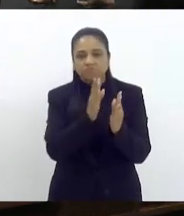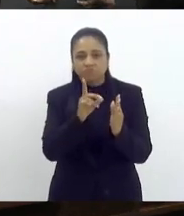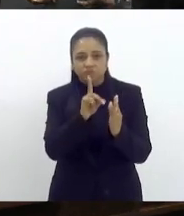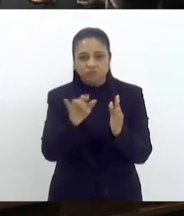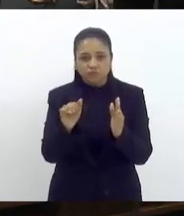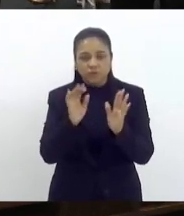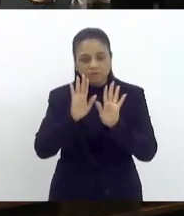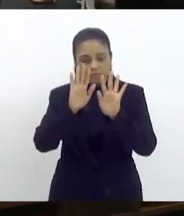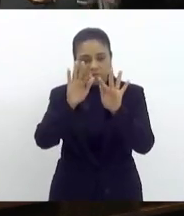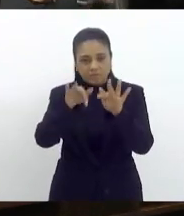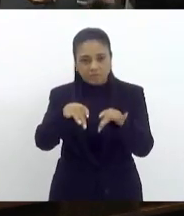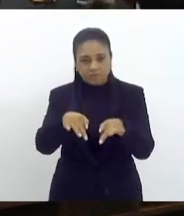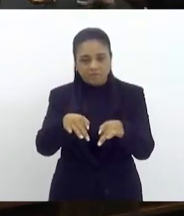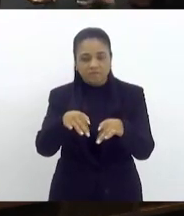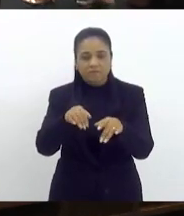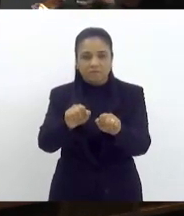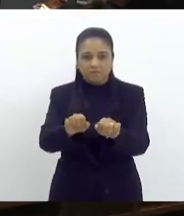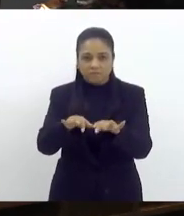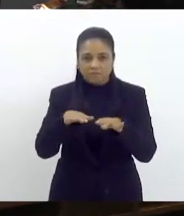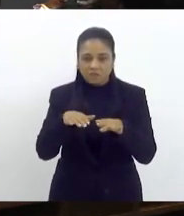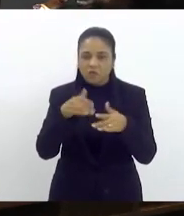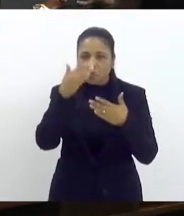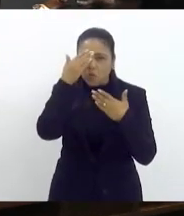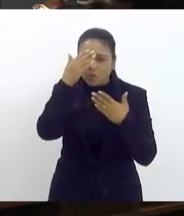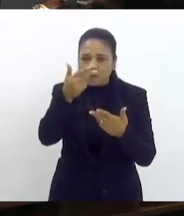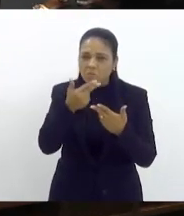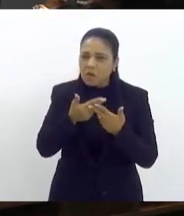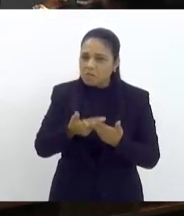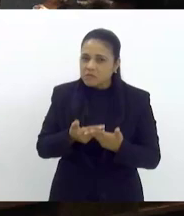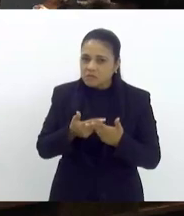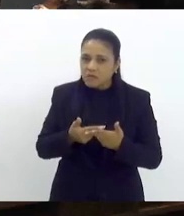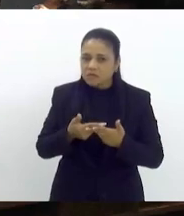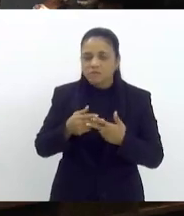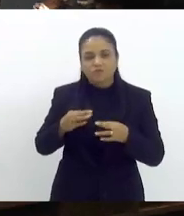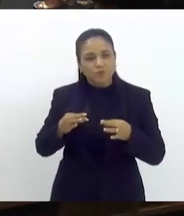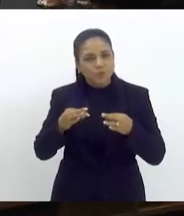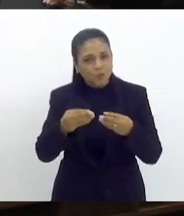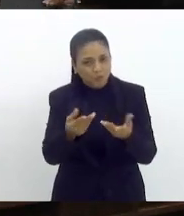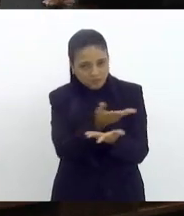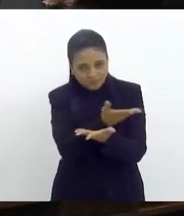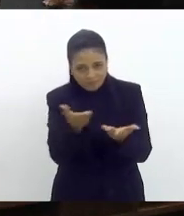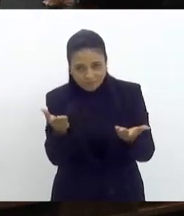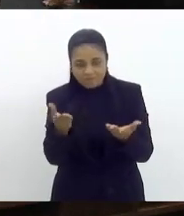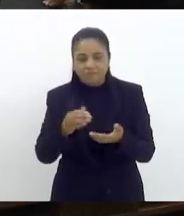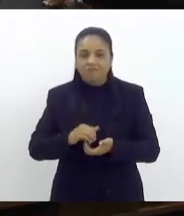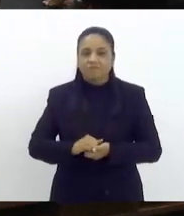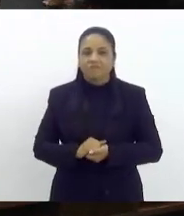sessão muito obrigado pela paciência de todos eles não e não não Obrigado.